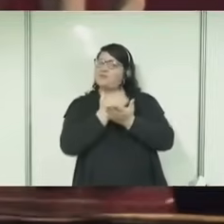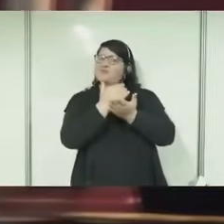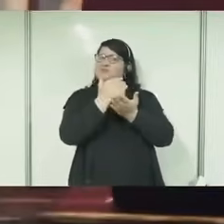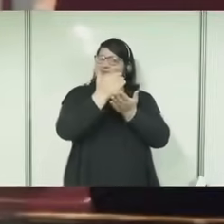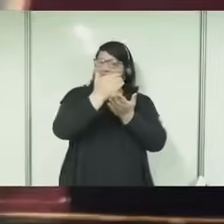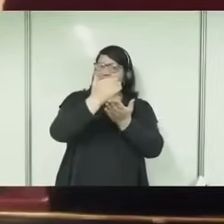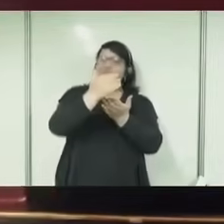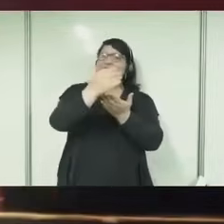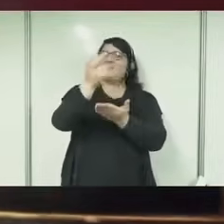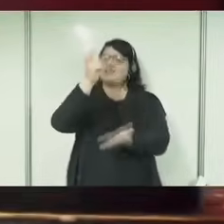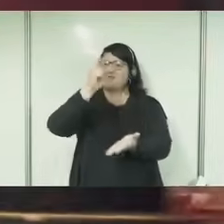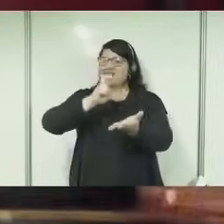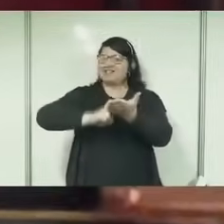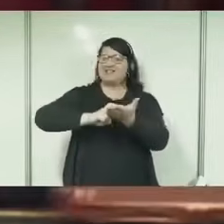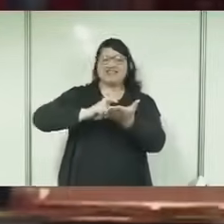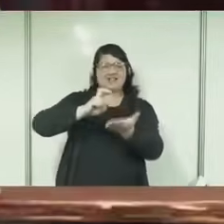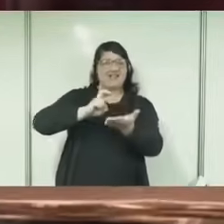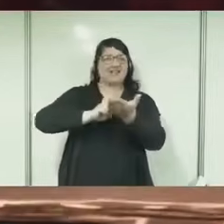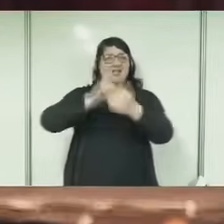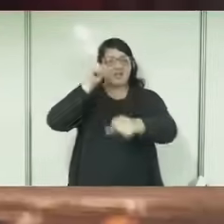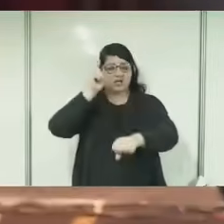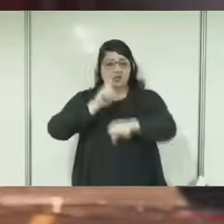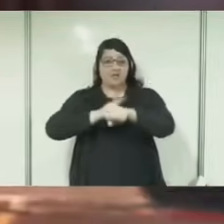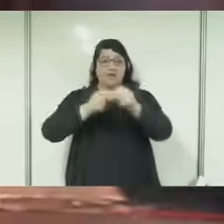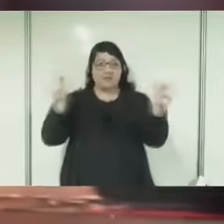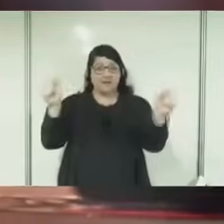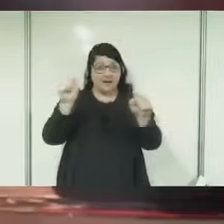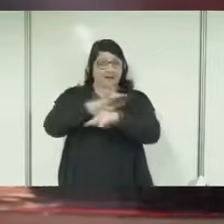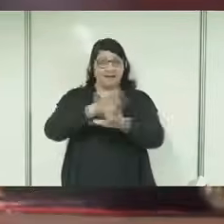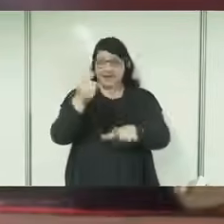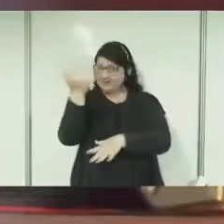Começa cedo e não tem hora pra acabar.